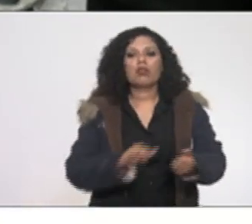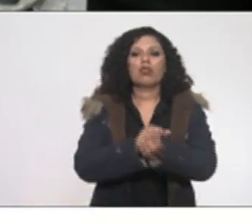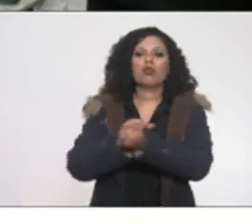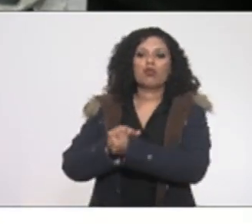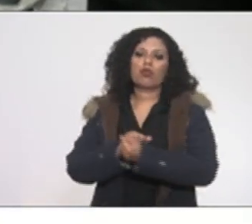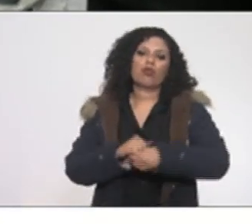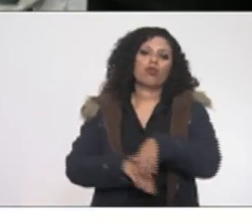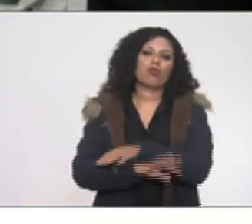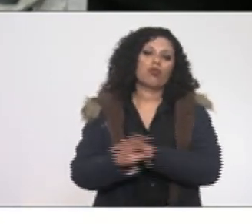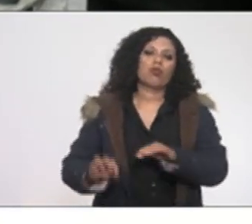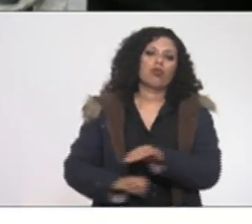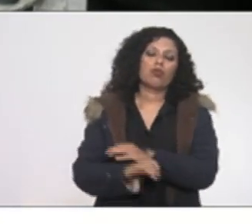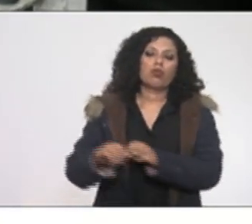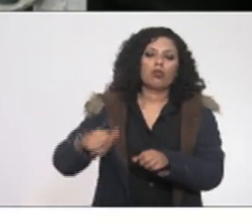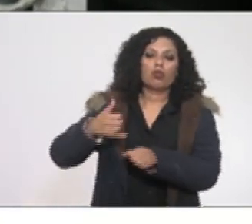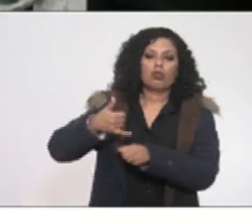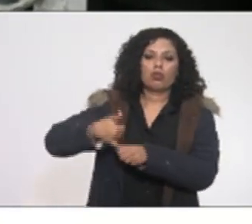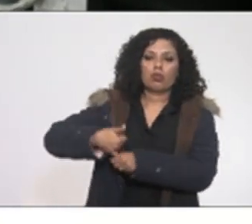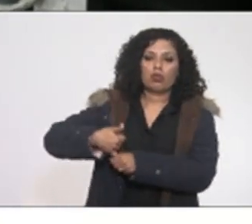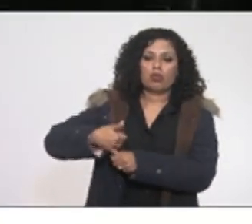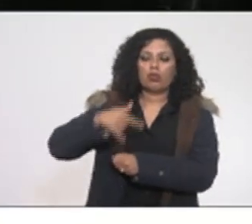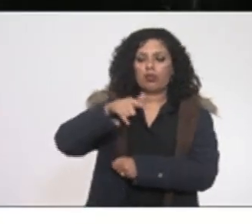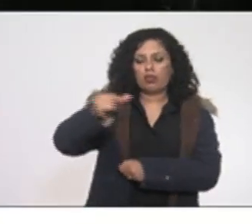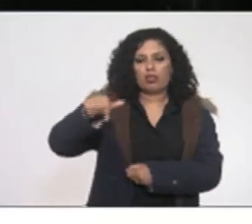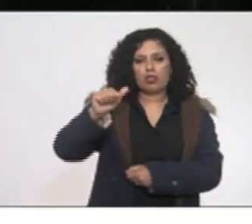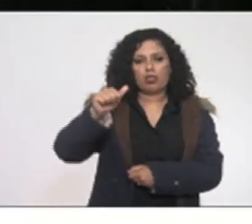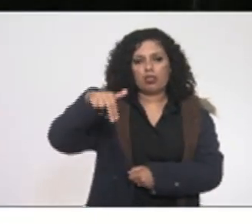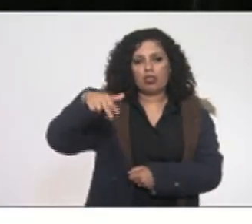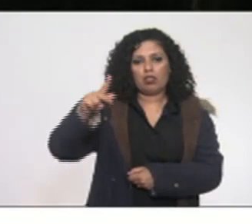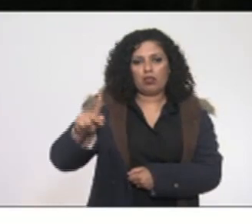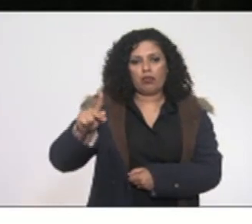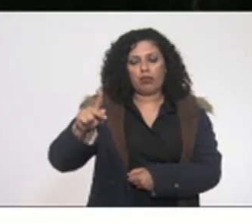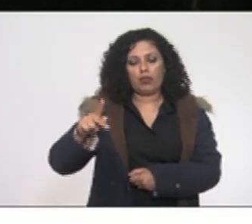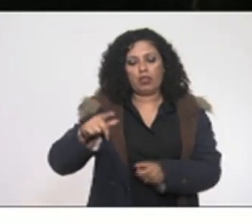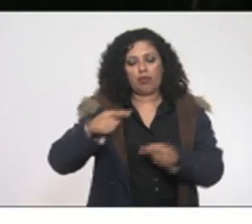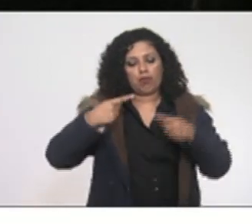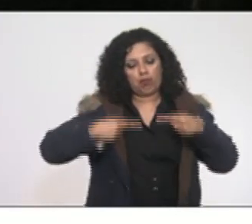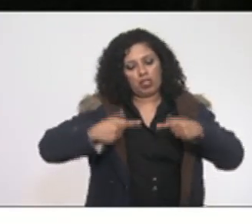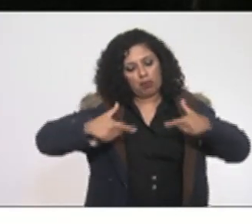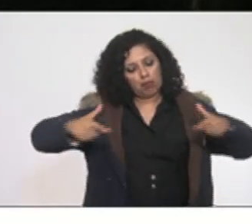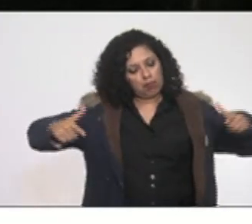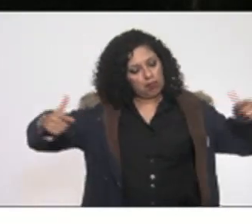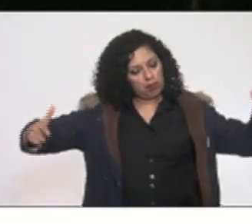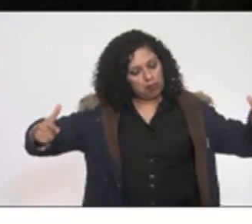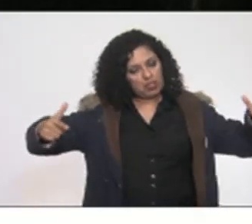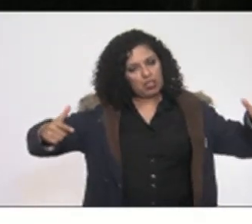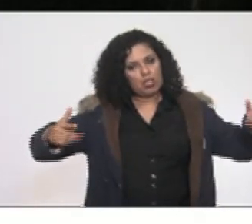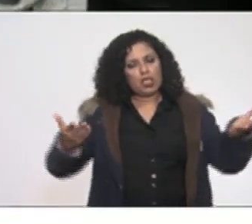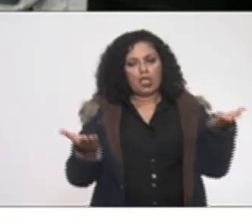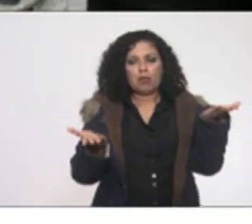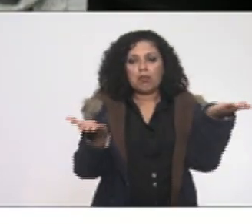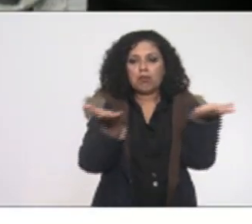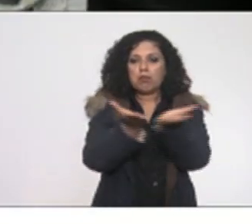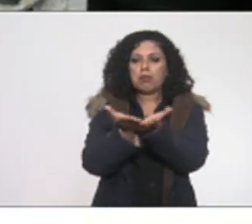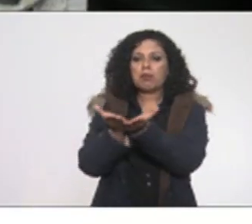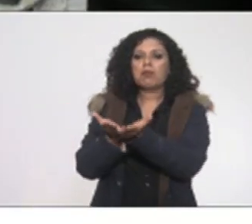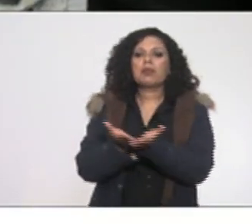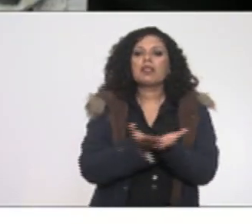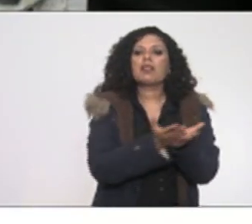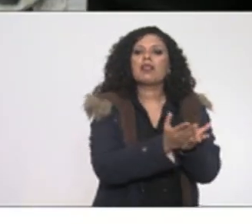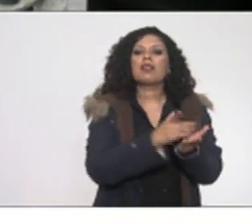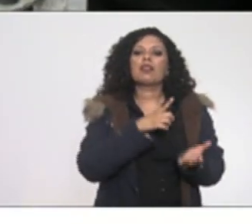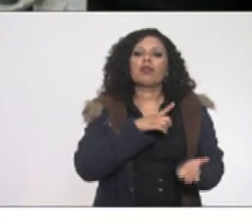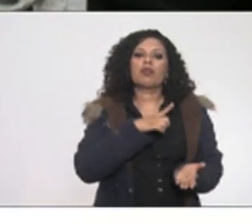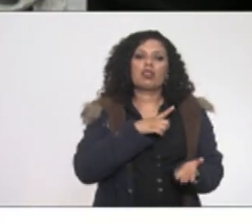energética, algum subsídio cruzado. A ANP acha, então, que com a abertura do mercado isso equaciona? A gente acha que com competição a gente vai começar a ter